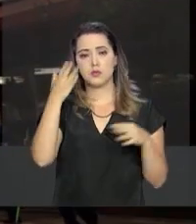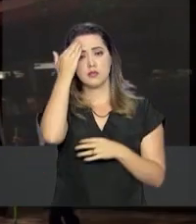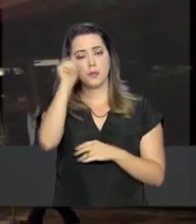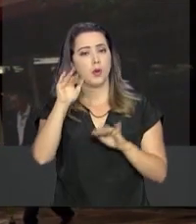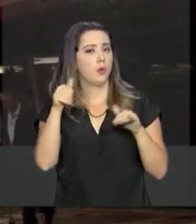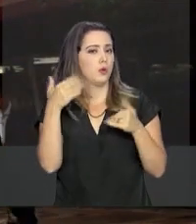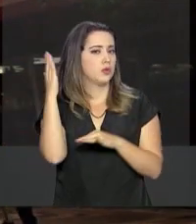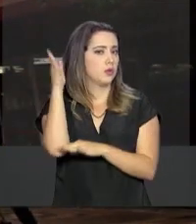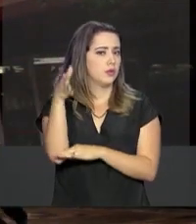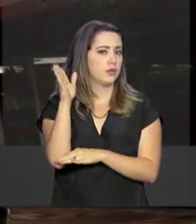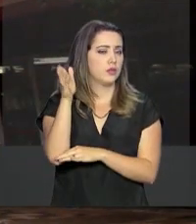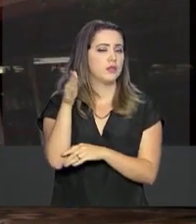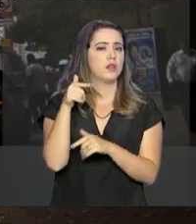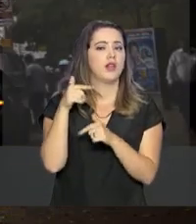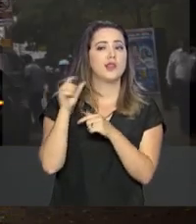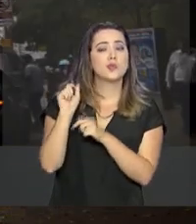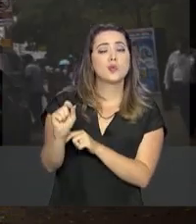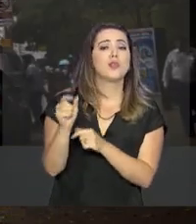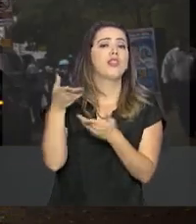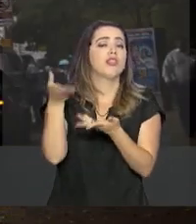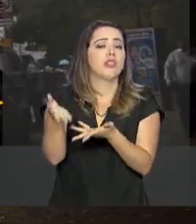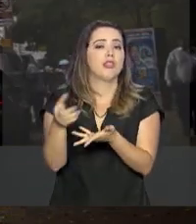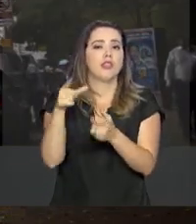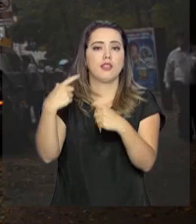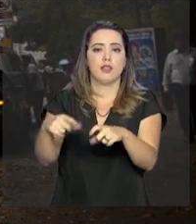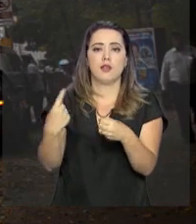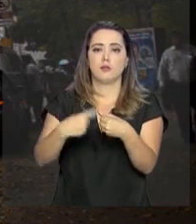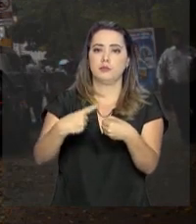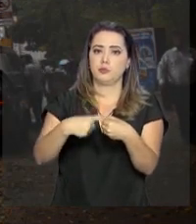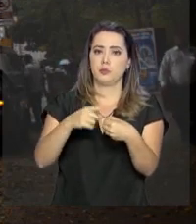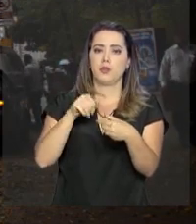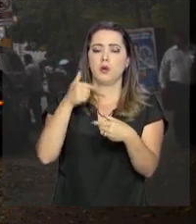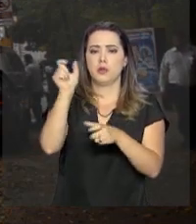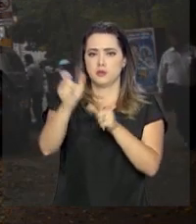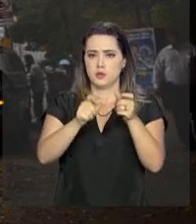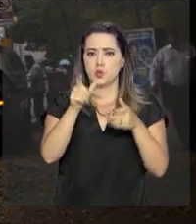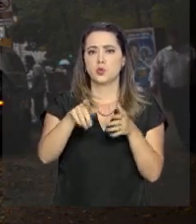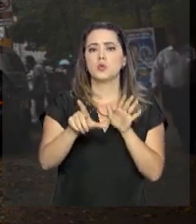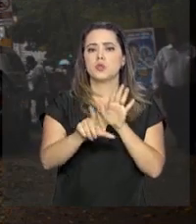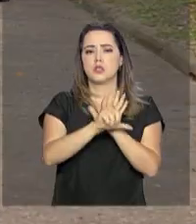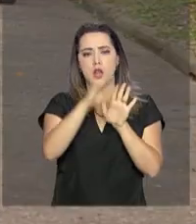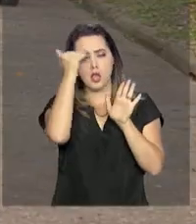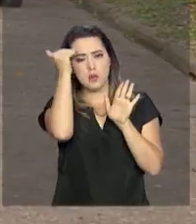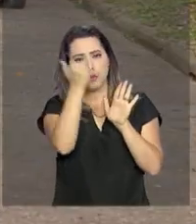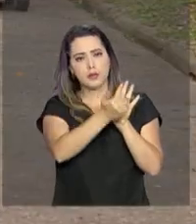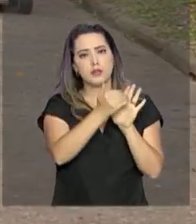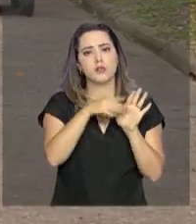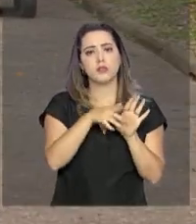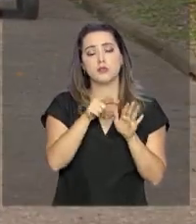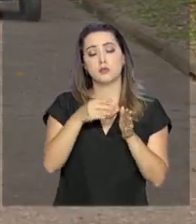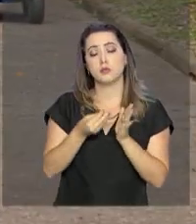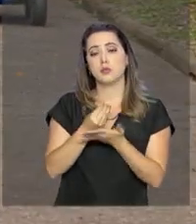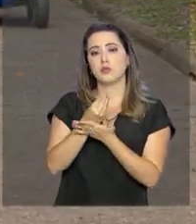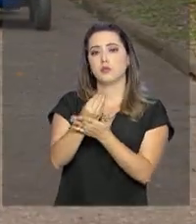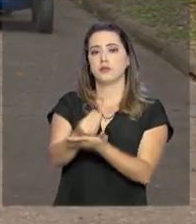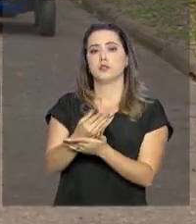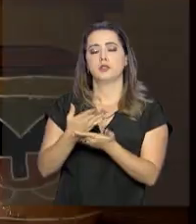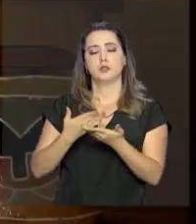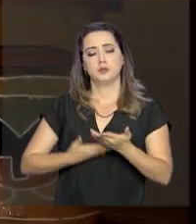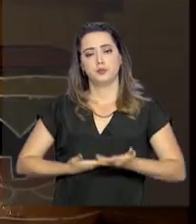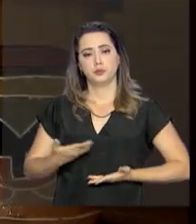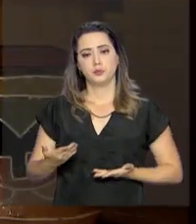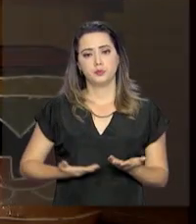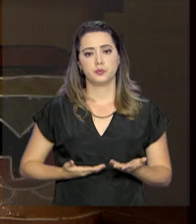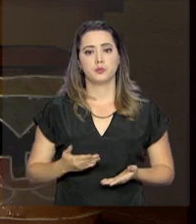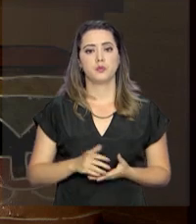hotéis atividades e guias estão legalizados e cadastrados para prestar os serviços